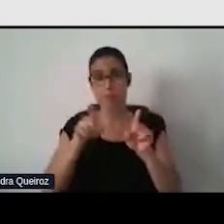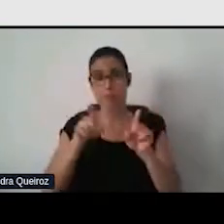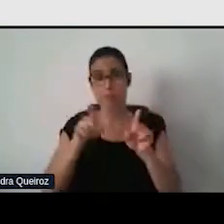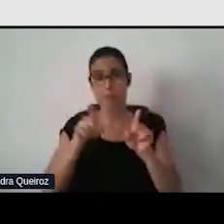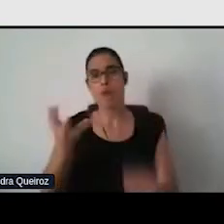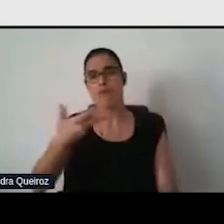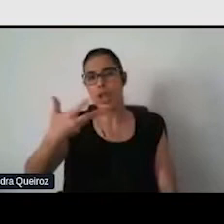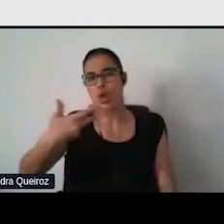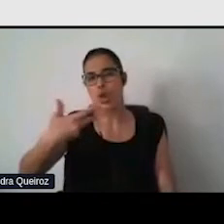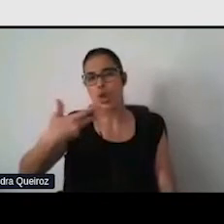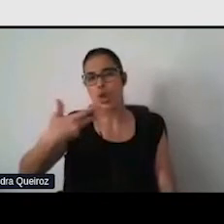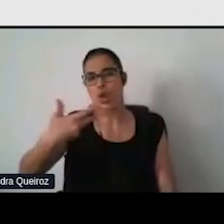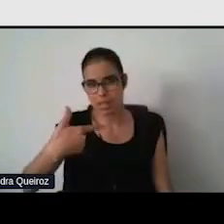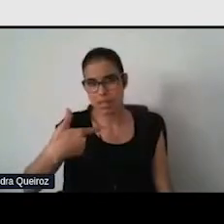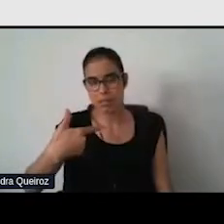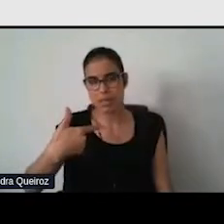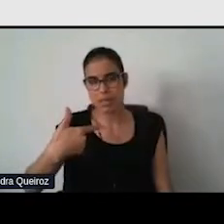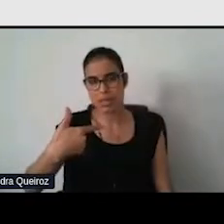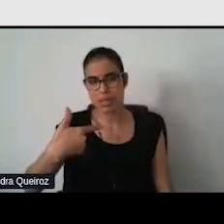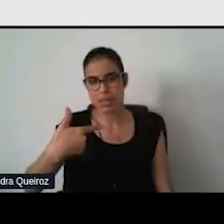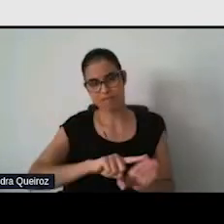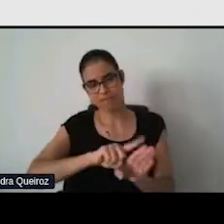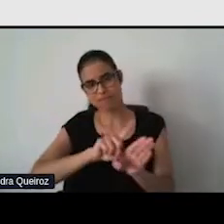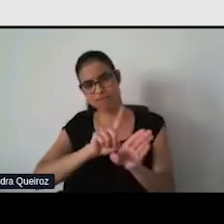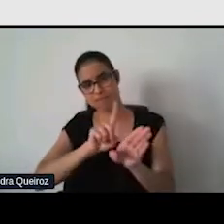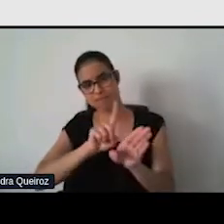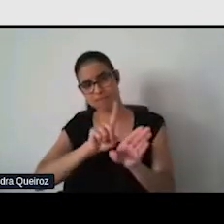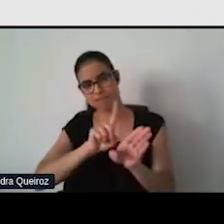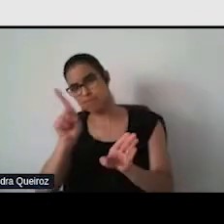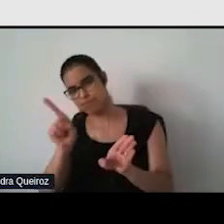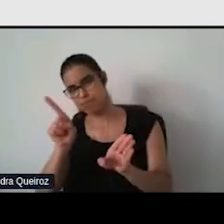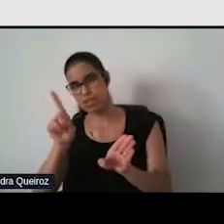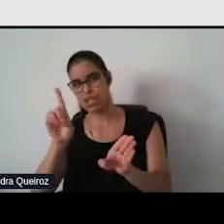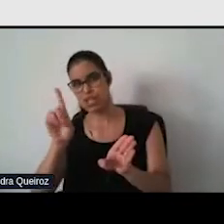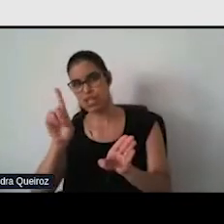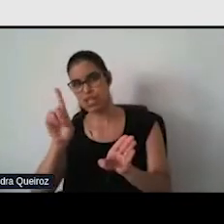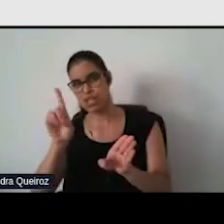números, mais para a direita eles estão, e quanto menor, mais para a esquerda. Então,